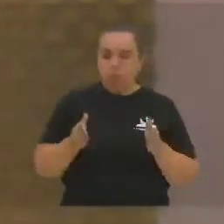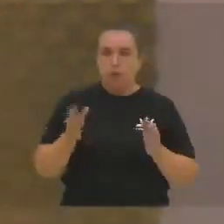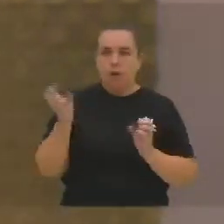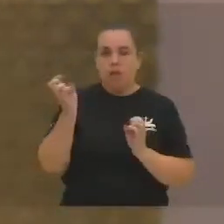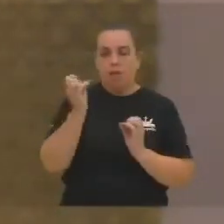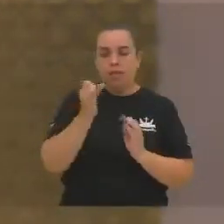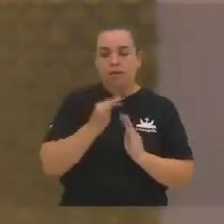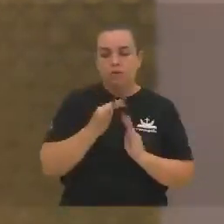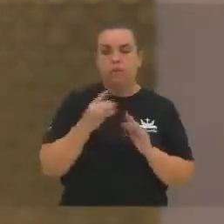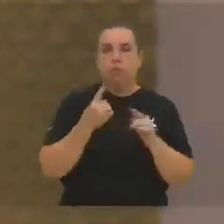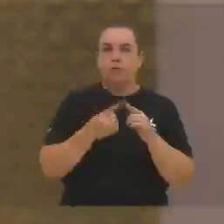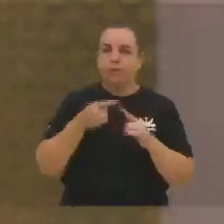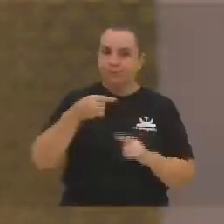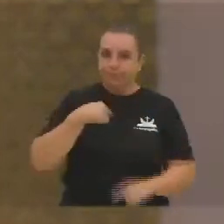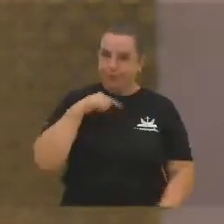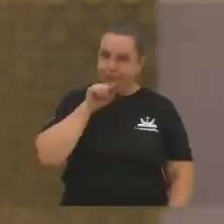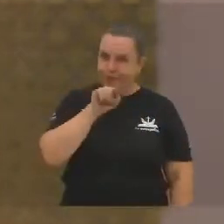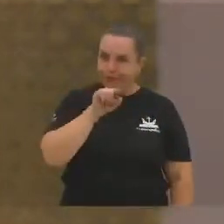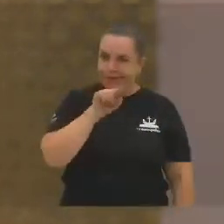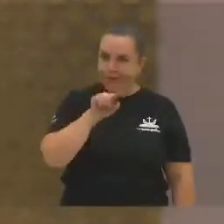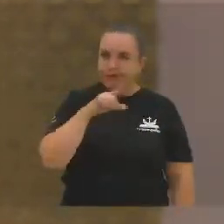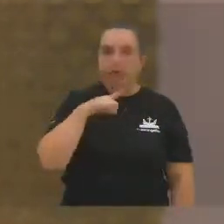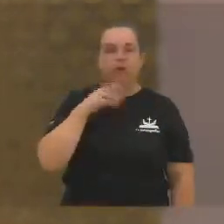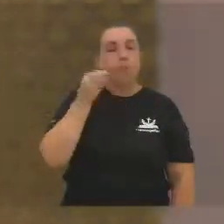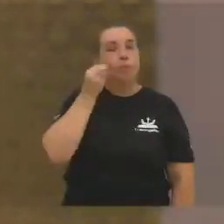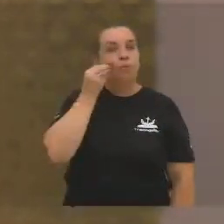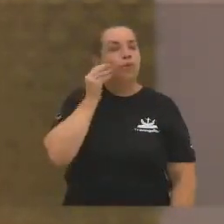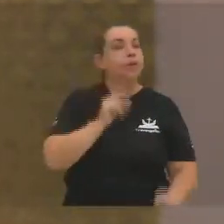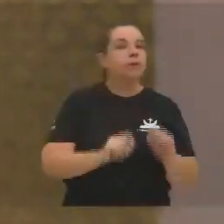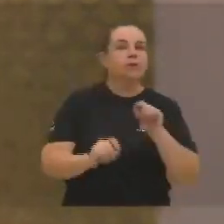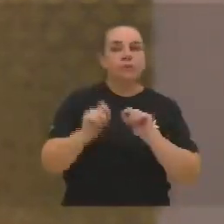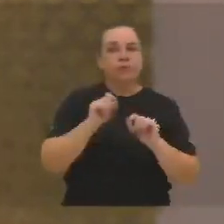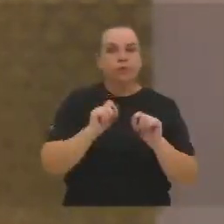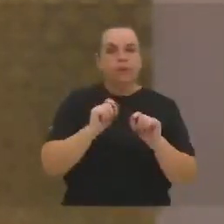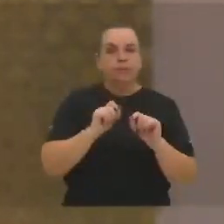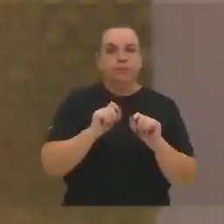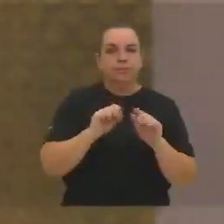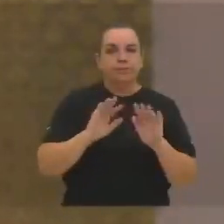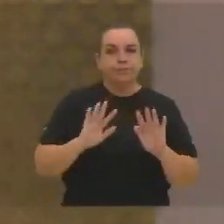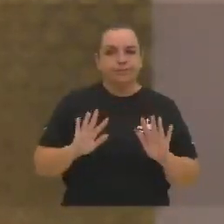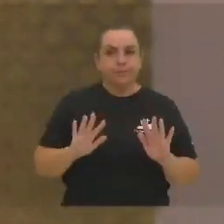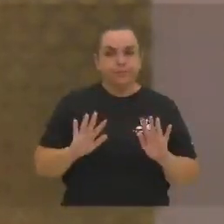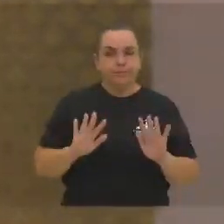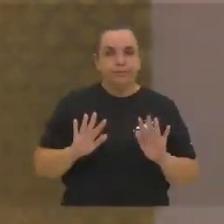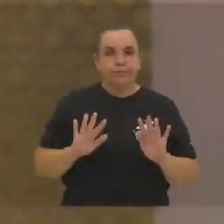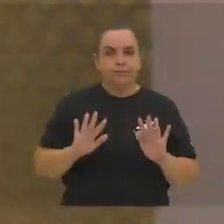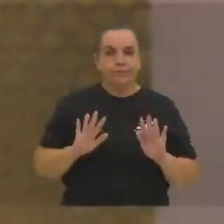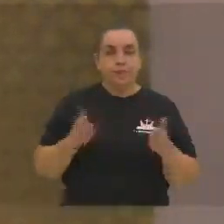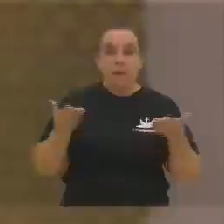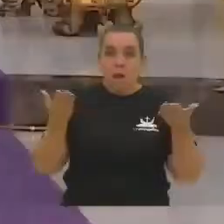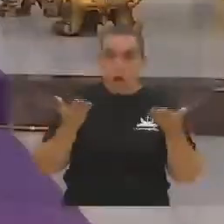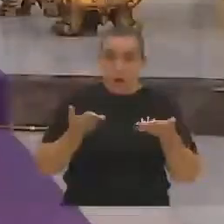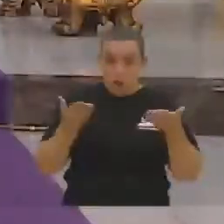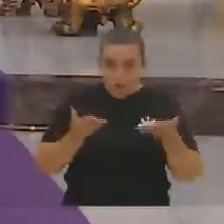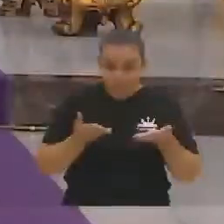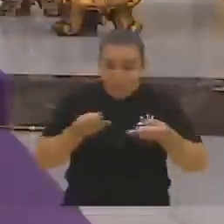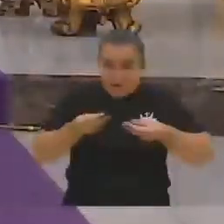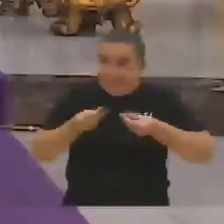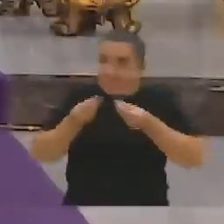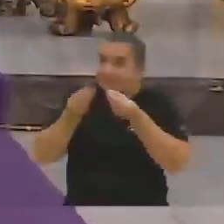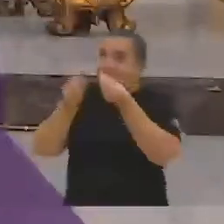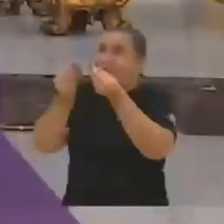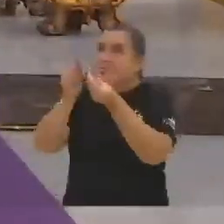porque eu e você temos a oportunidade de darmos agora para